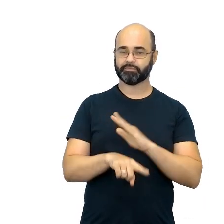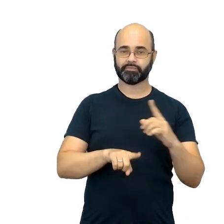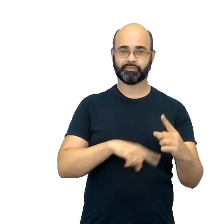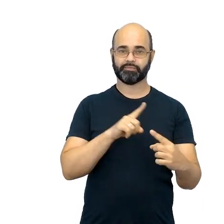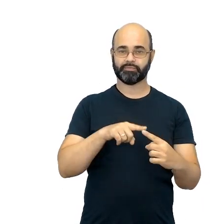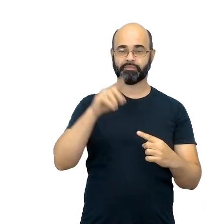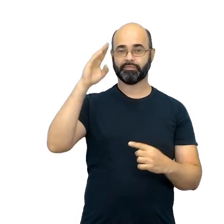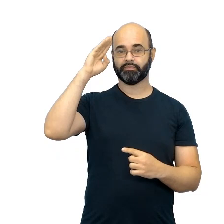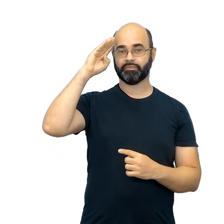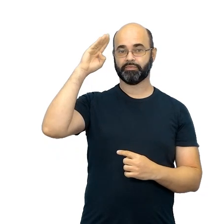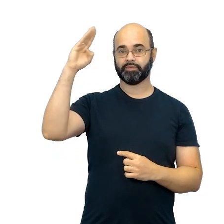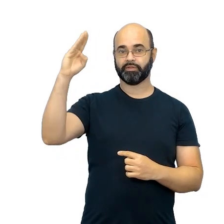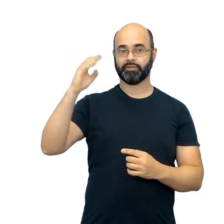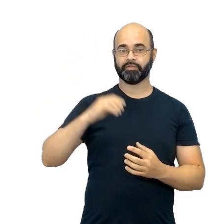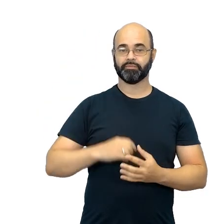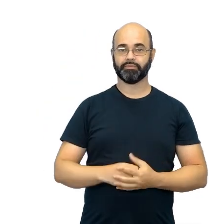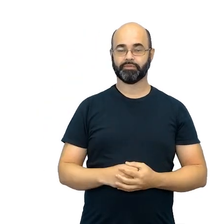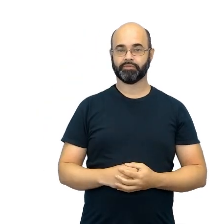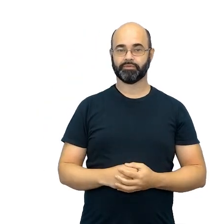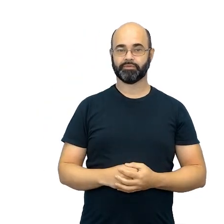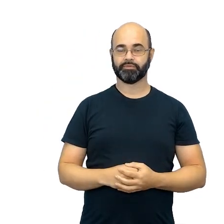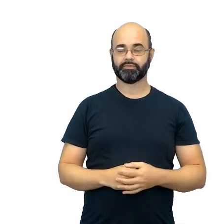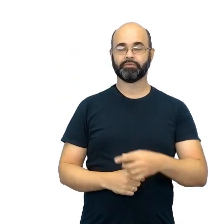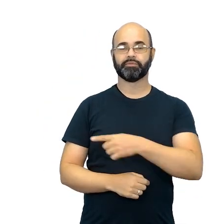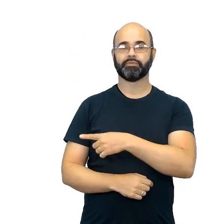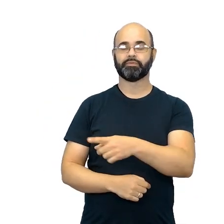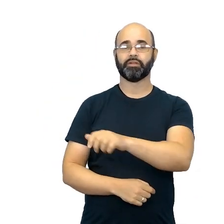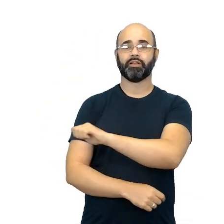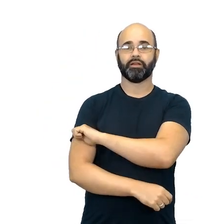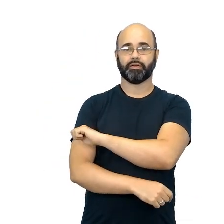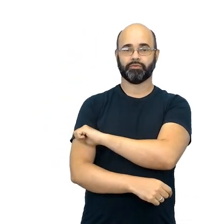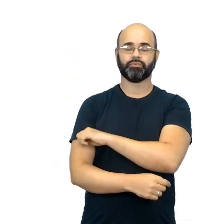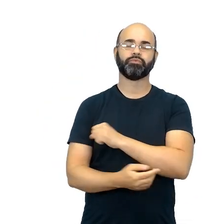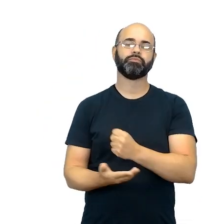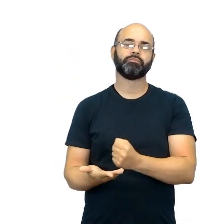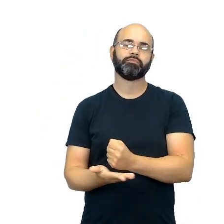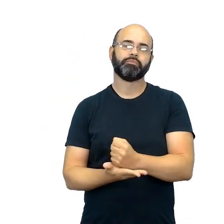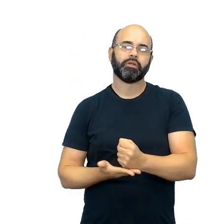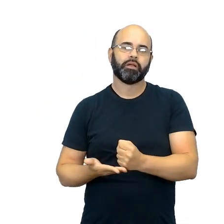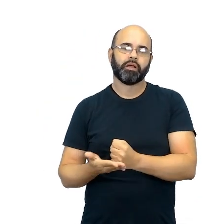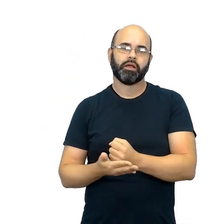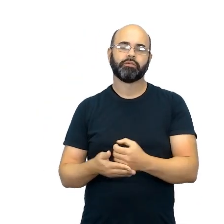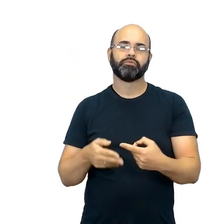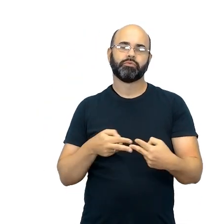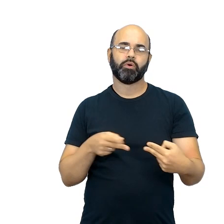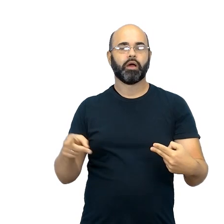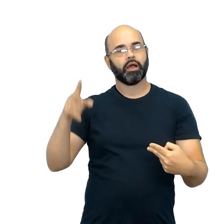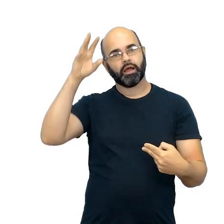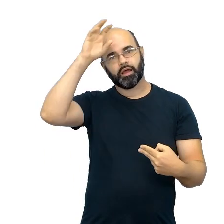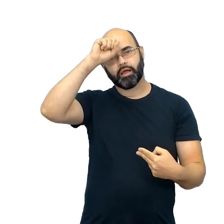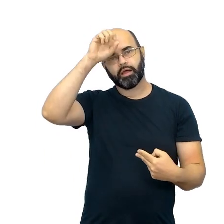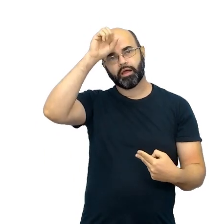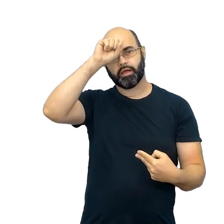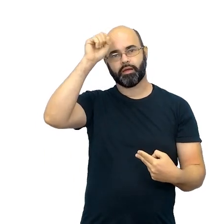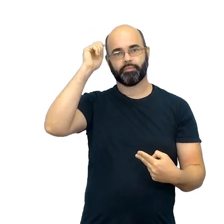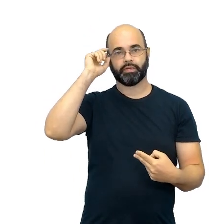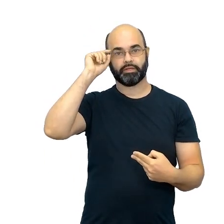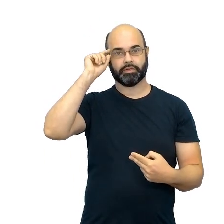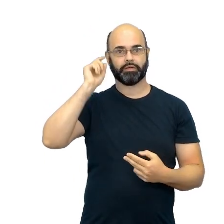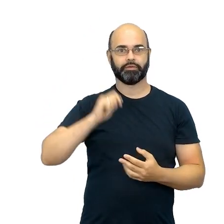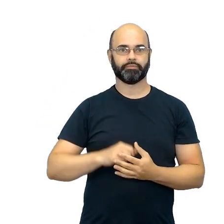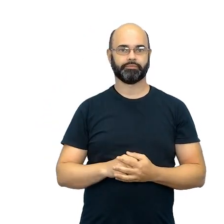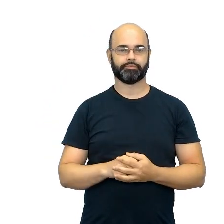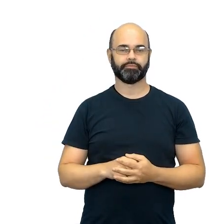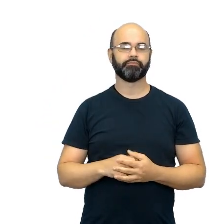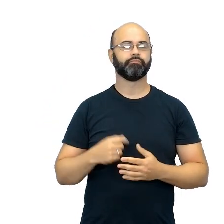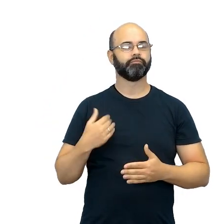né, proporcionar ao estudante a possibilidade de aprender aquilo que é essencial e deverá ser seguido para seguir sua